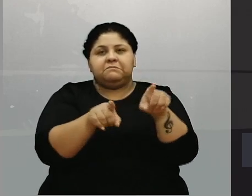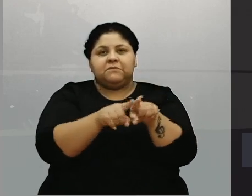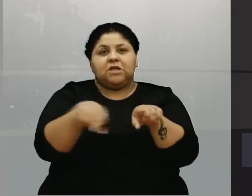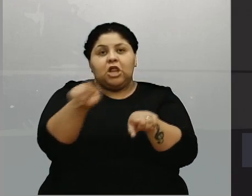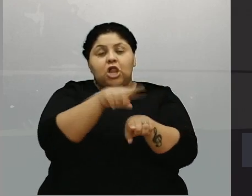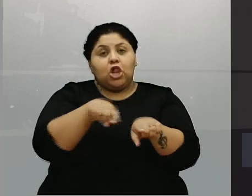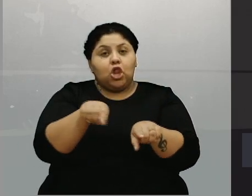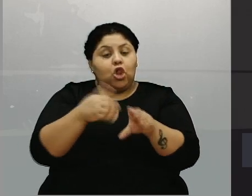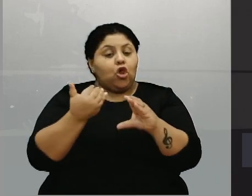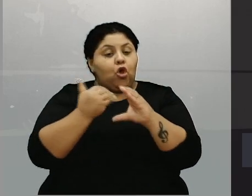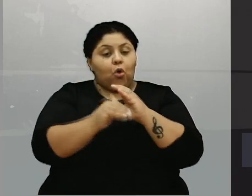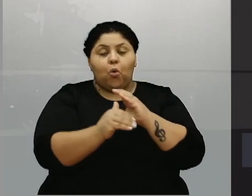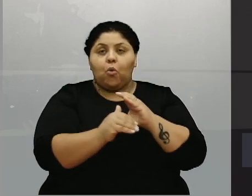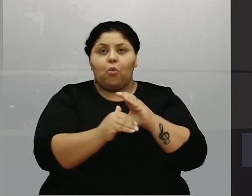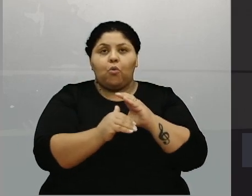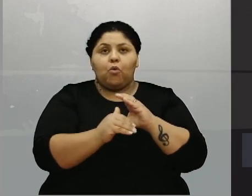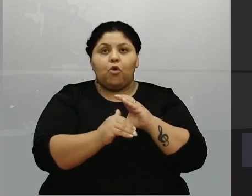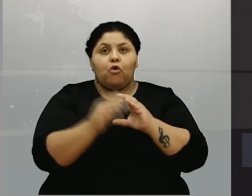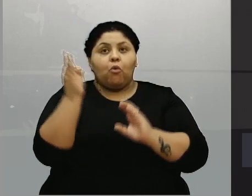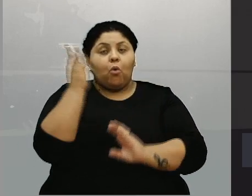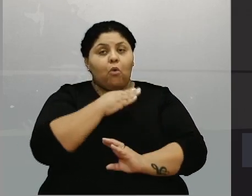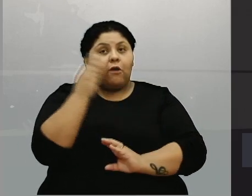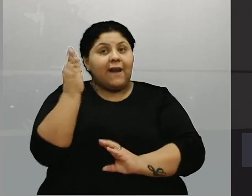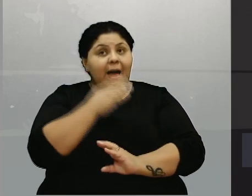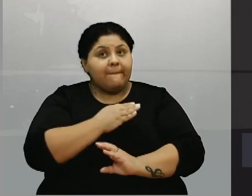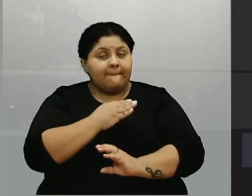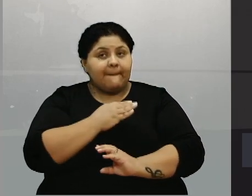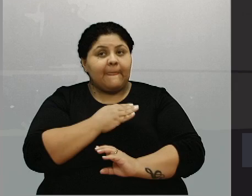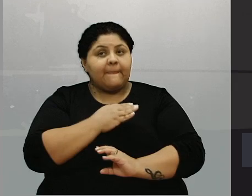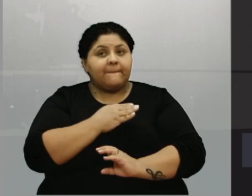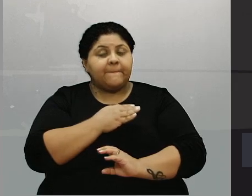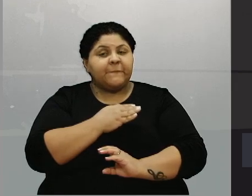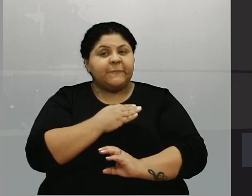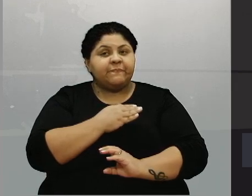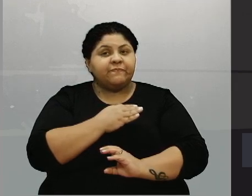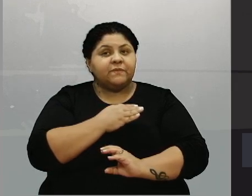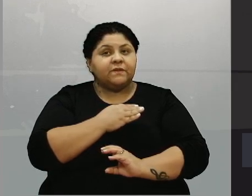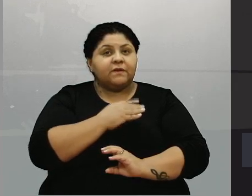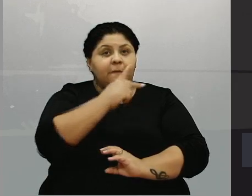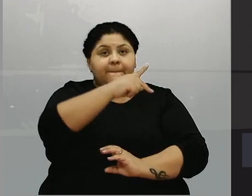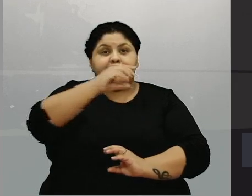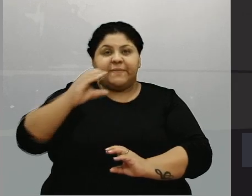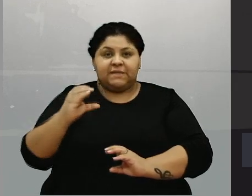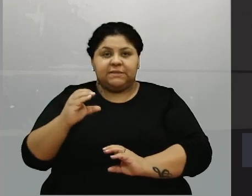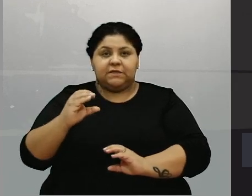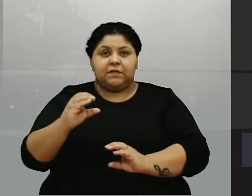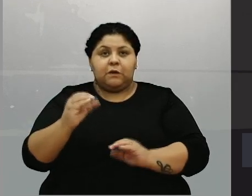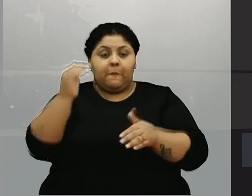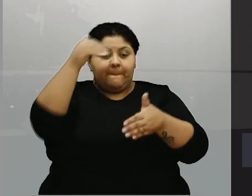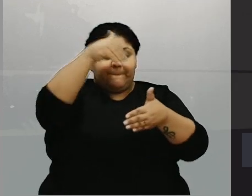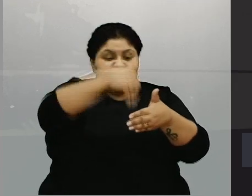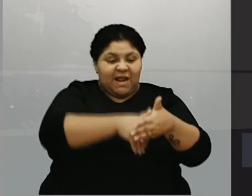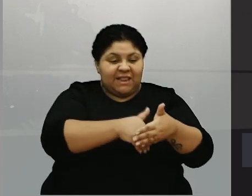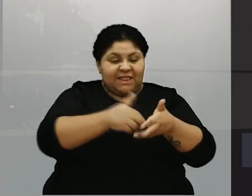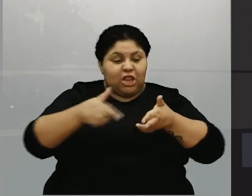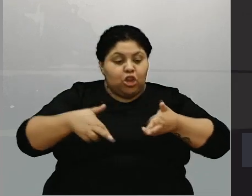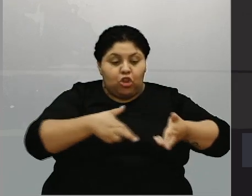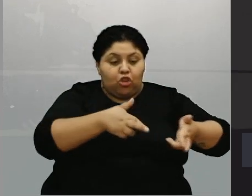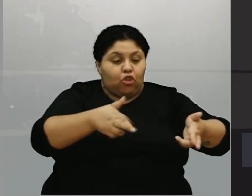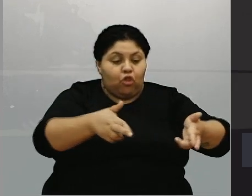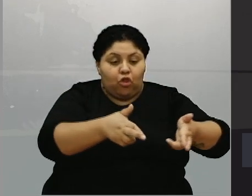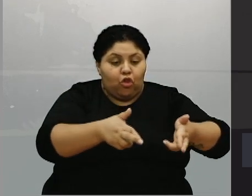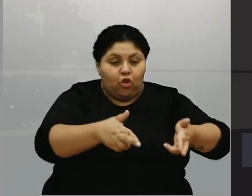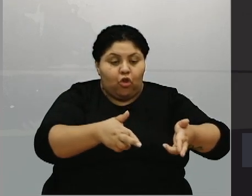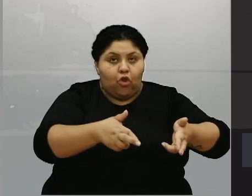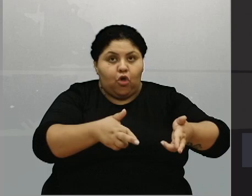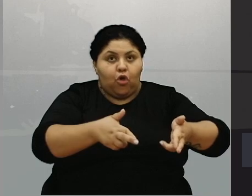não destinarmos urgente essas PCs aí para dentro desses rios e valos que passam dentro do